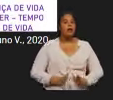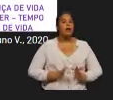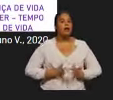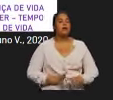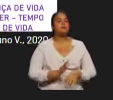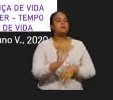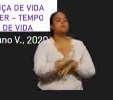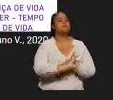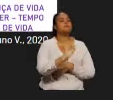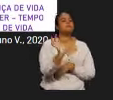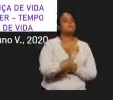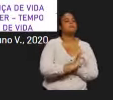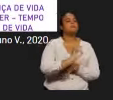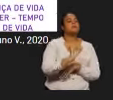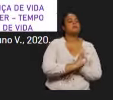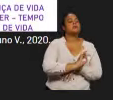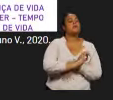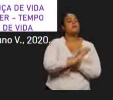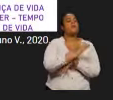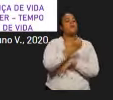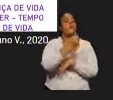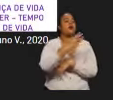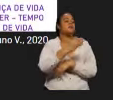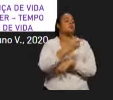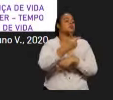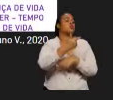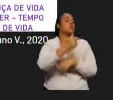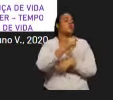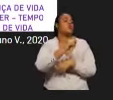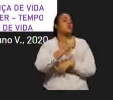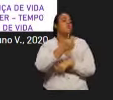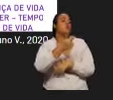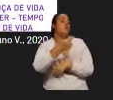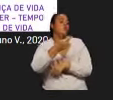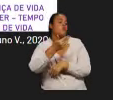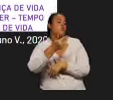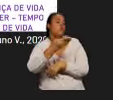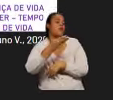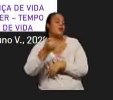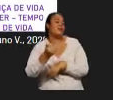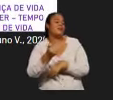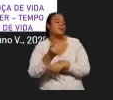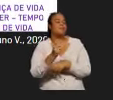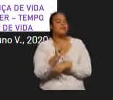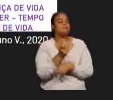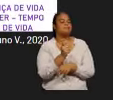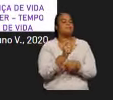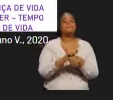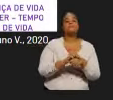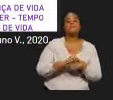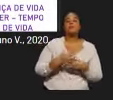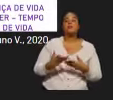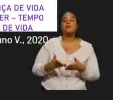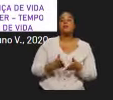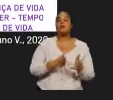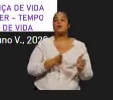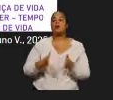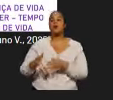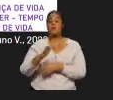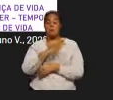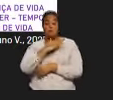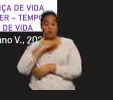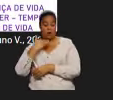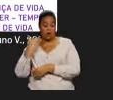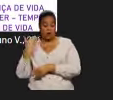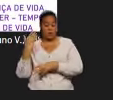mil habitantes nasciam 14 em 2014 ficou até trocadinho né a taxa de mortalidade